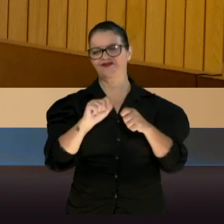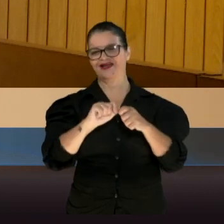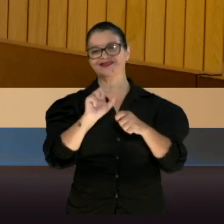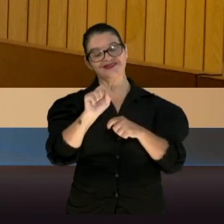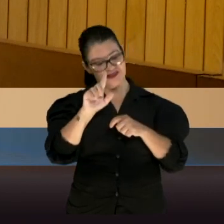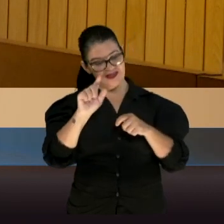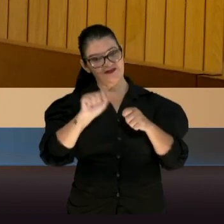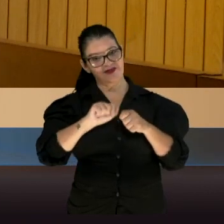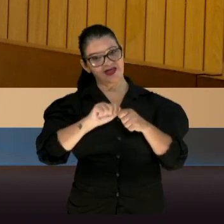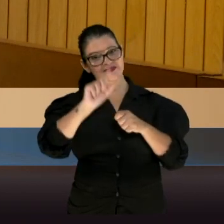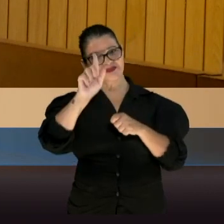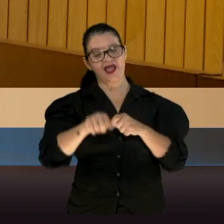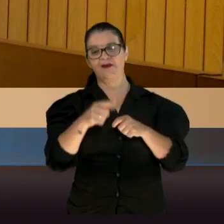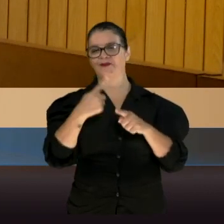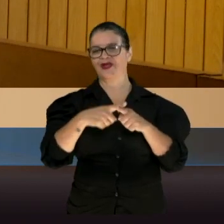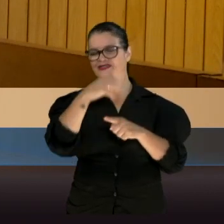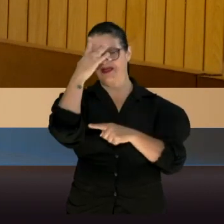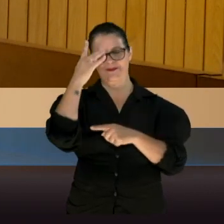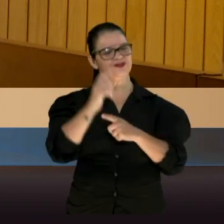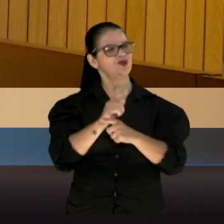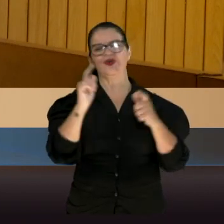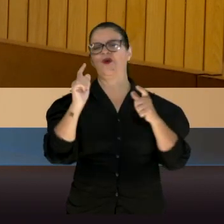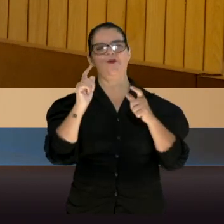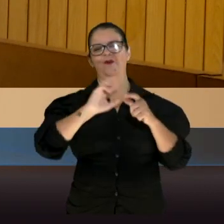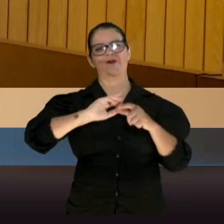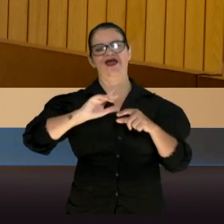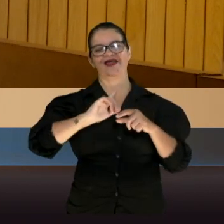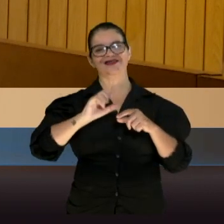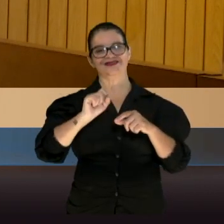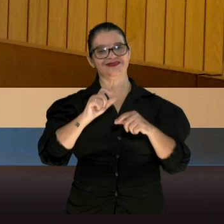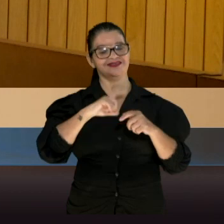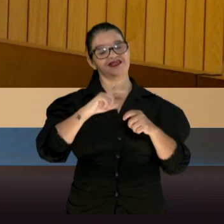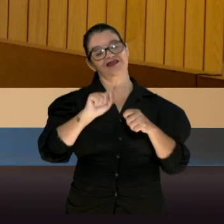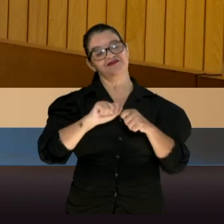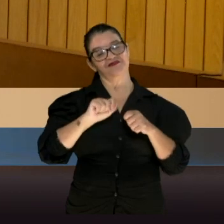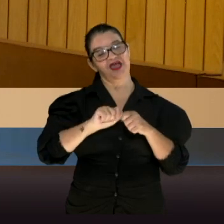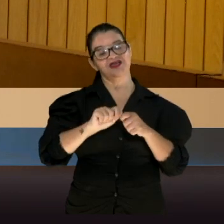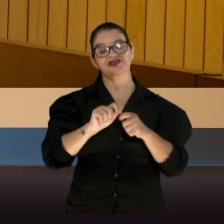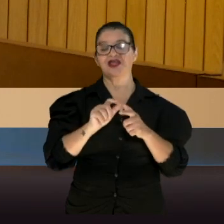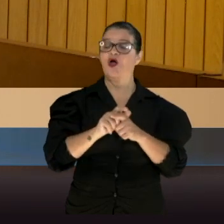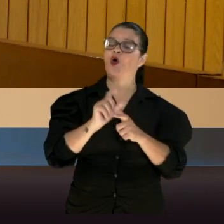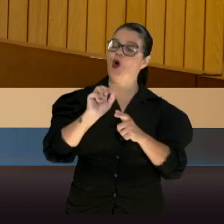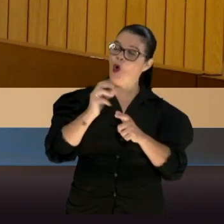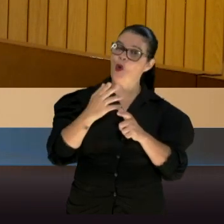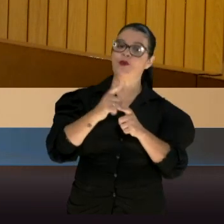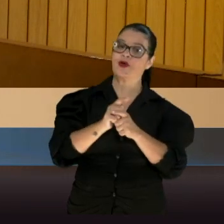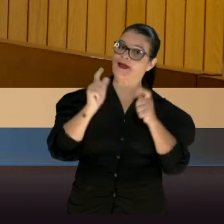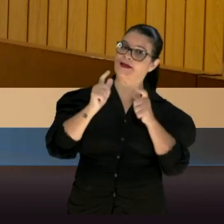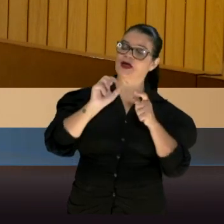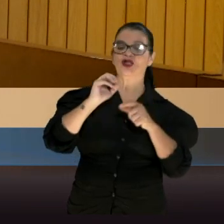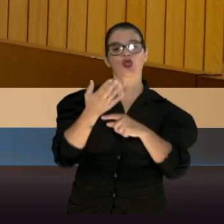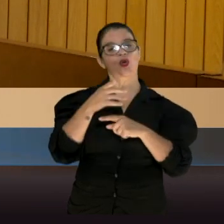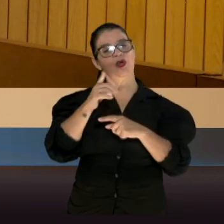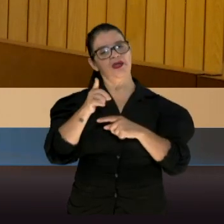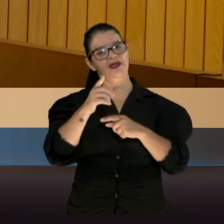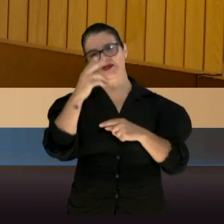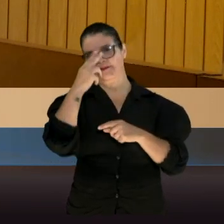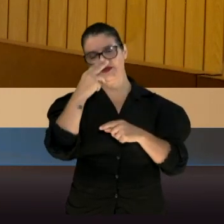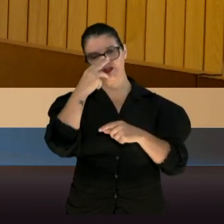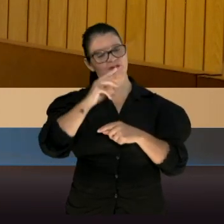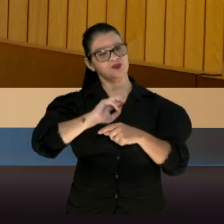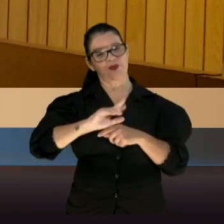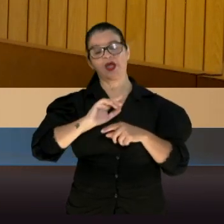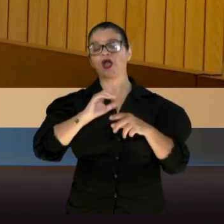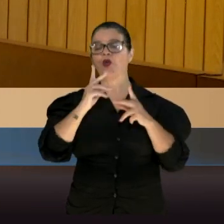grande. Se faz sozinho, ou o que ele faz não é grande, ou ele mesmo não é grande. E como comandante geral, eu